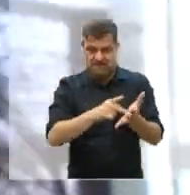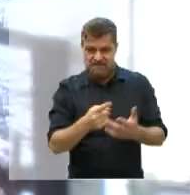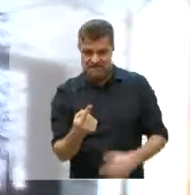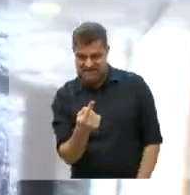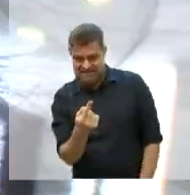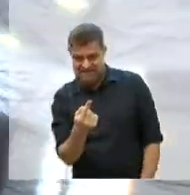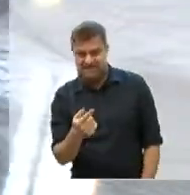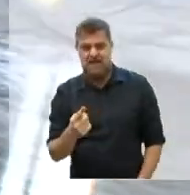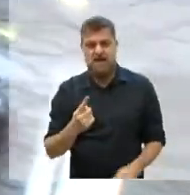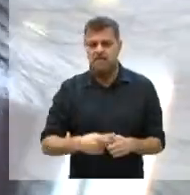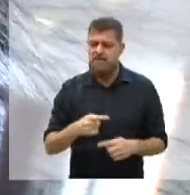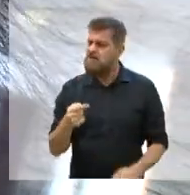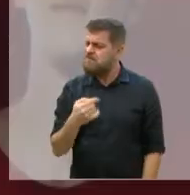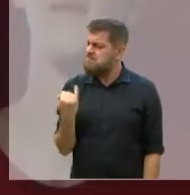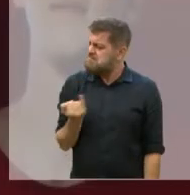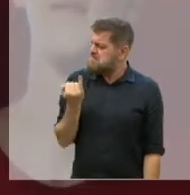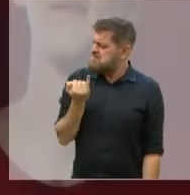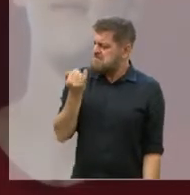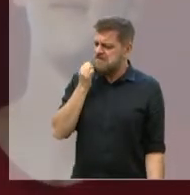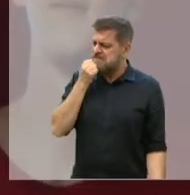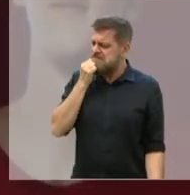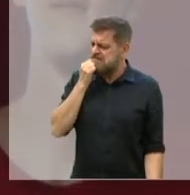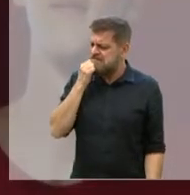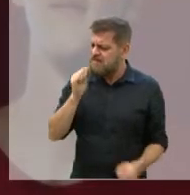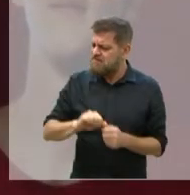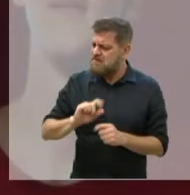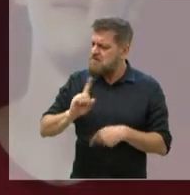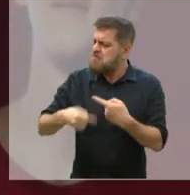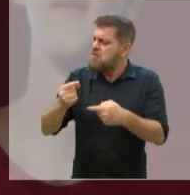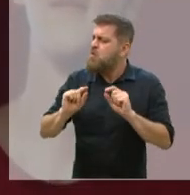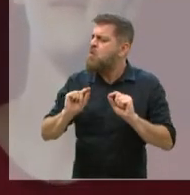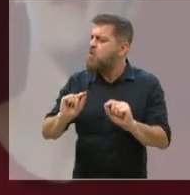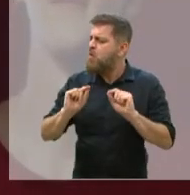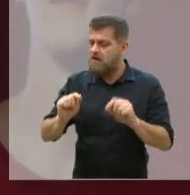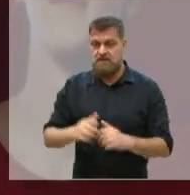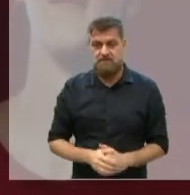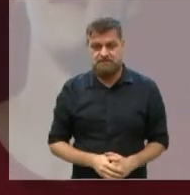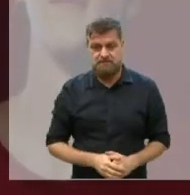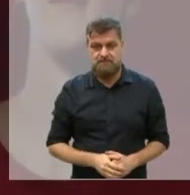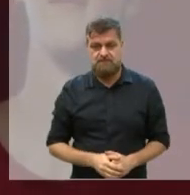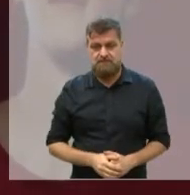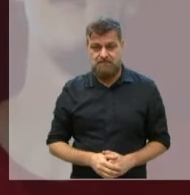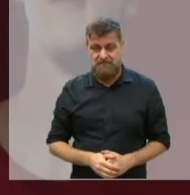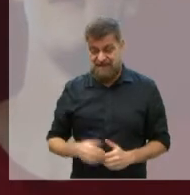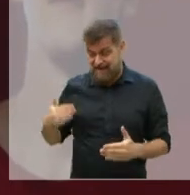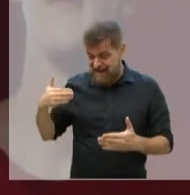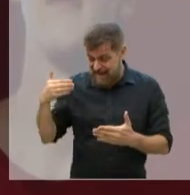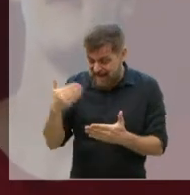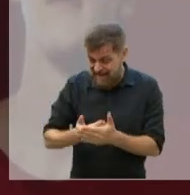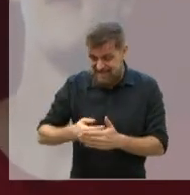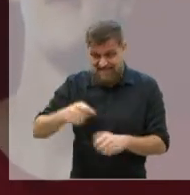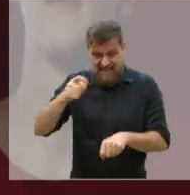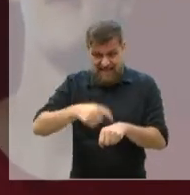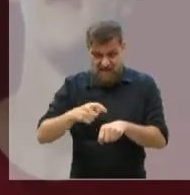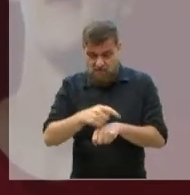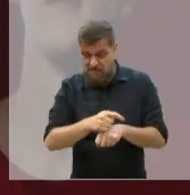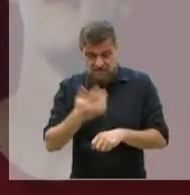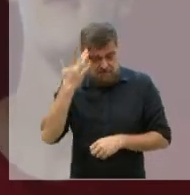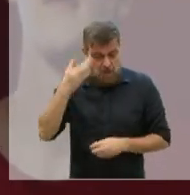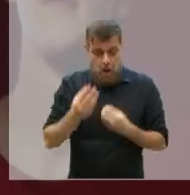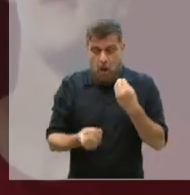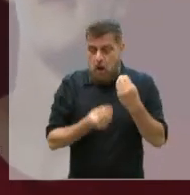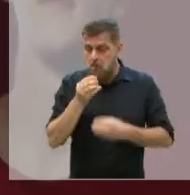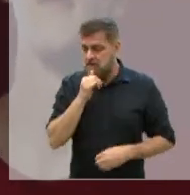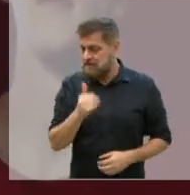que esse invento foi tão importante para a ciência? Revolucionou? Sem dúvida, porque até esse momento não se sabia direito como é